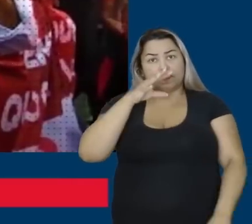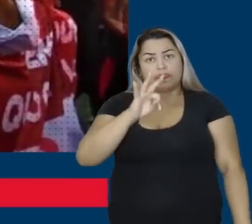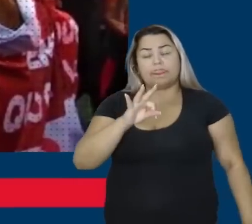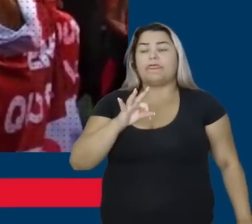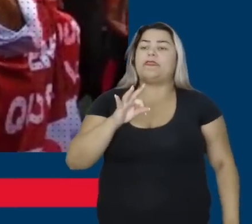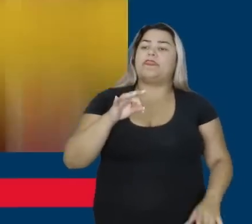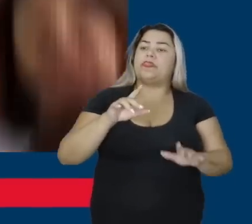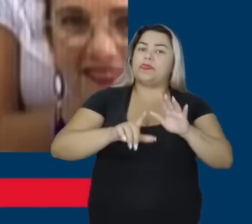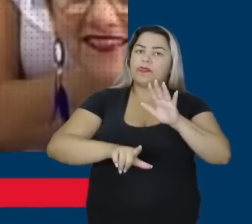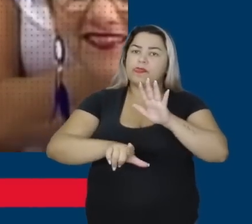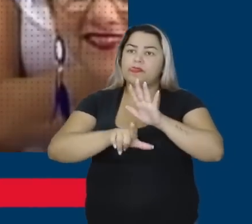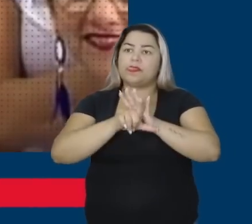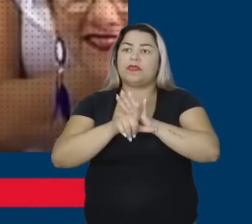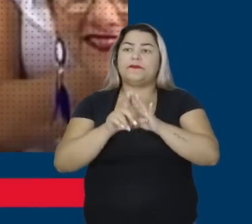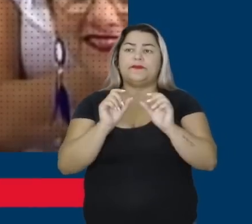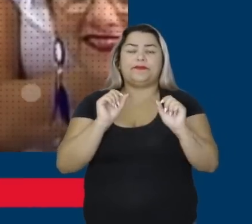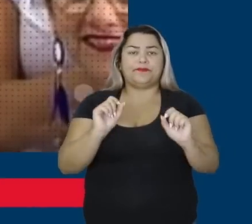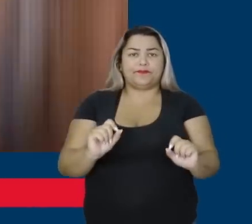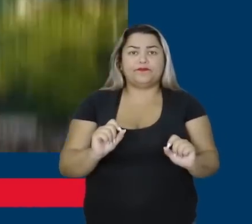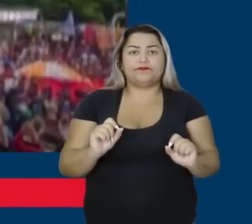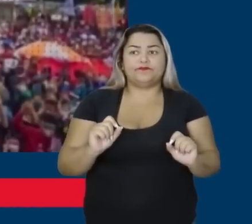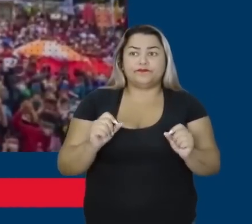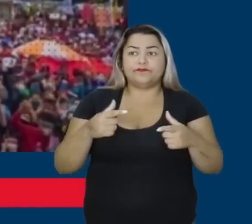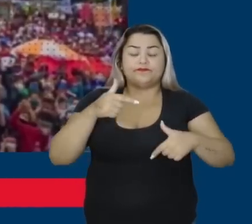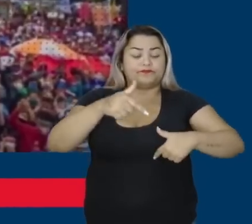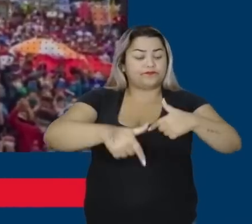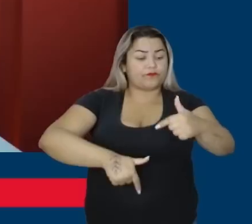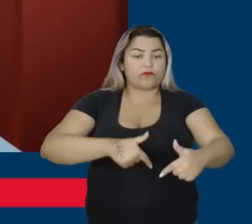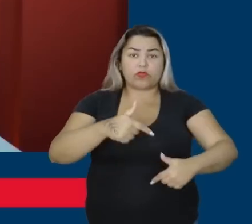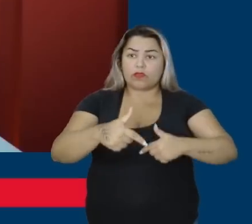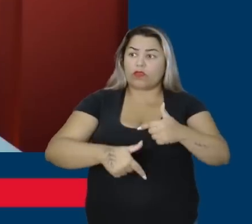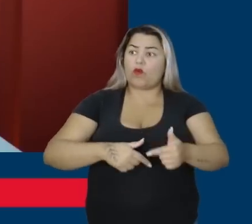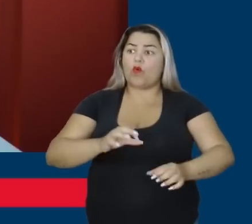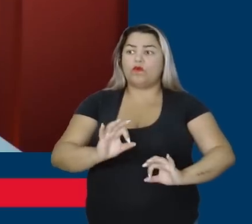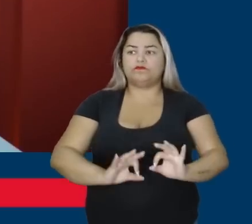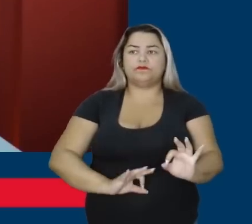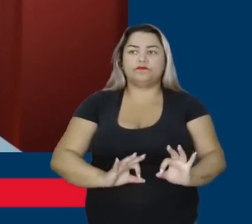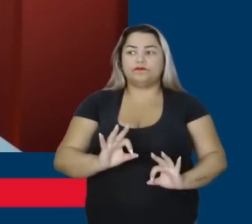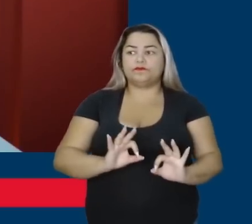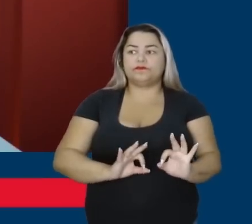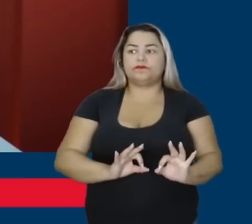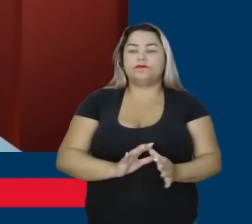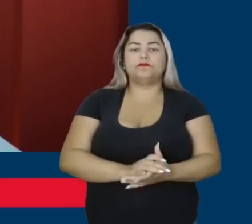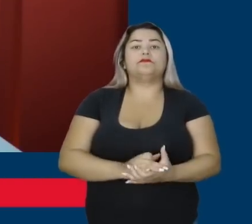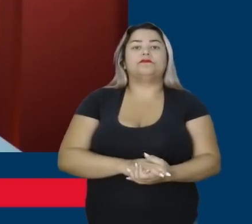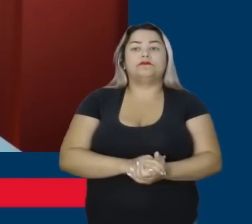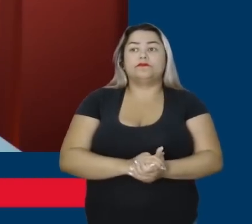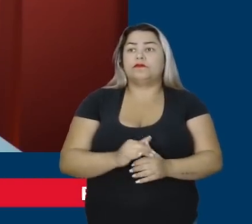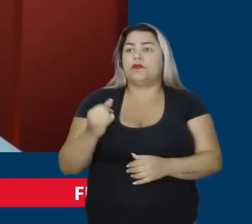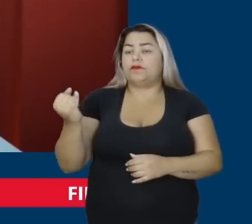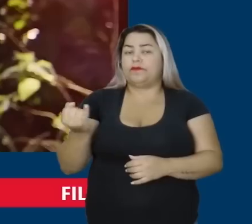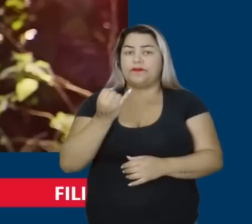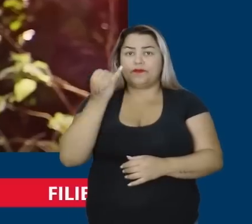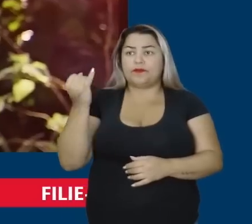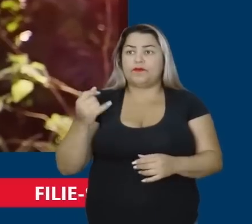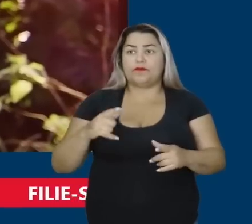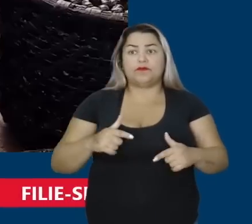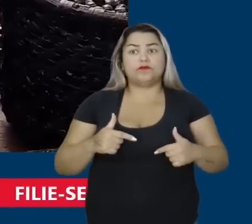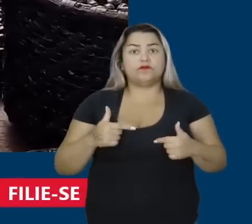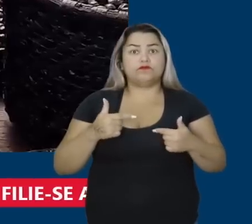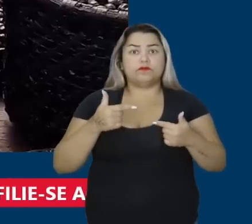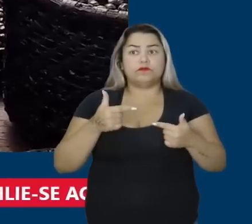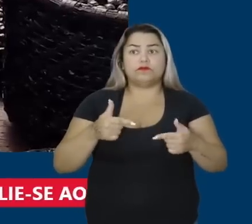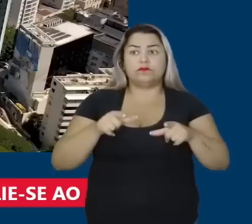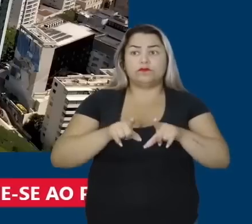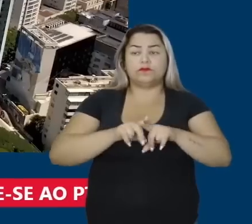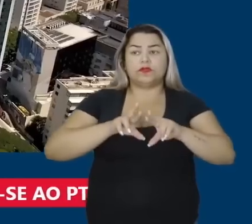bancadas legislativas e executivo, com o trabalho partidário organizativo, instrumento essencial para o enfrentamento dos